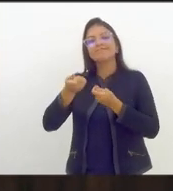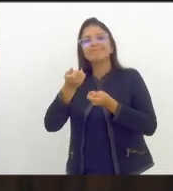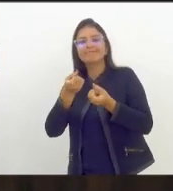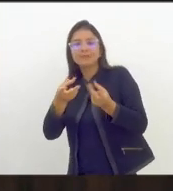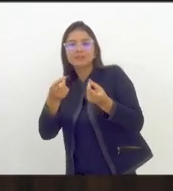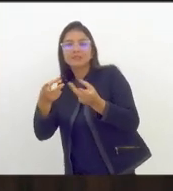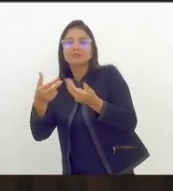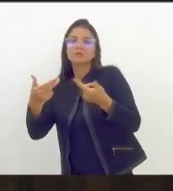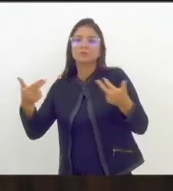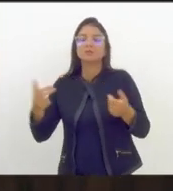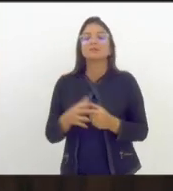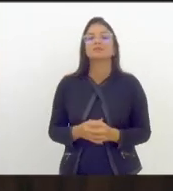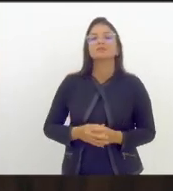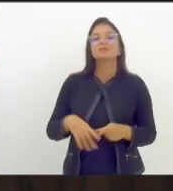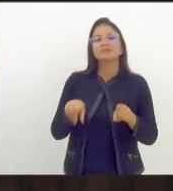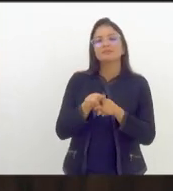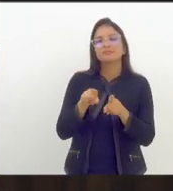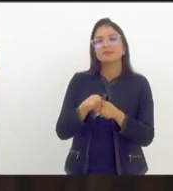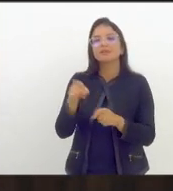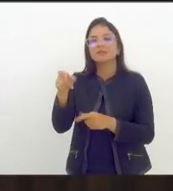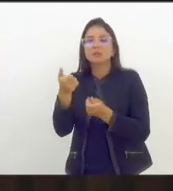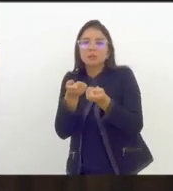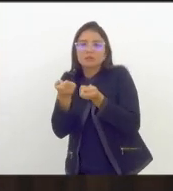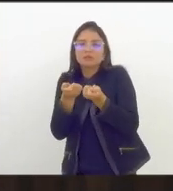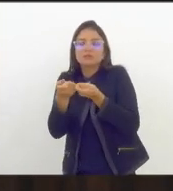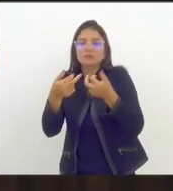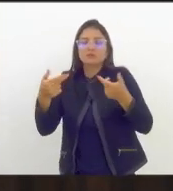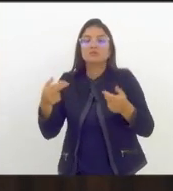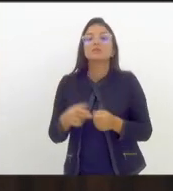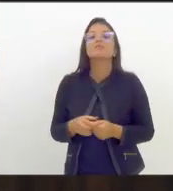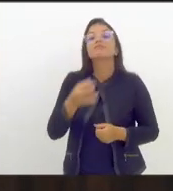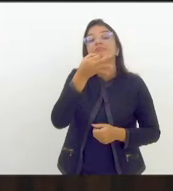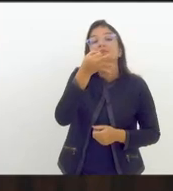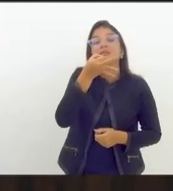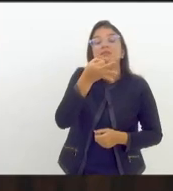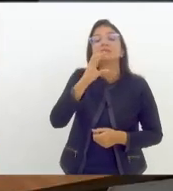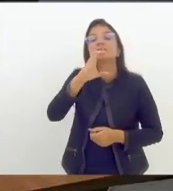Controle. Para emitir parecer pela CCJ, deputado Rodrigo Bacelar,